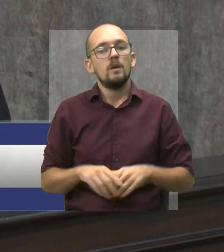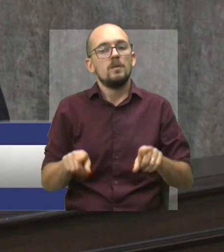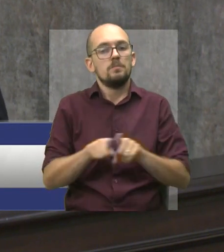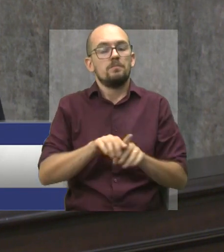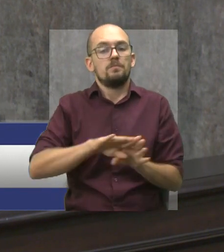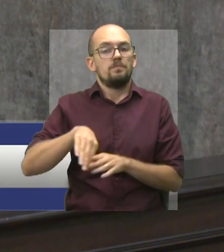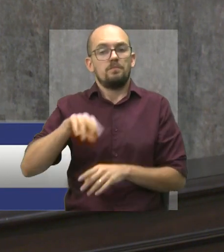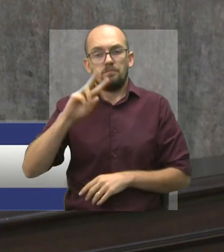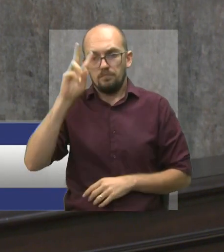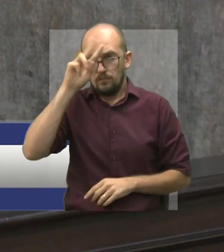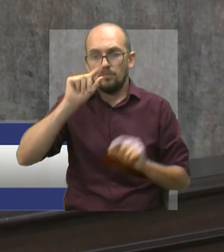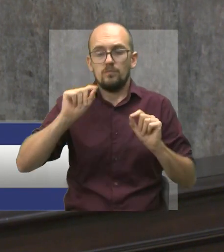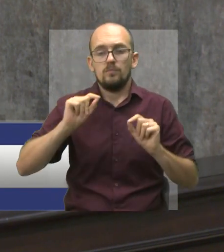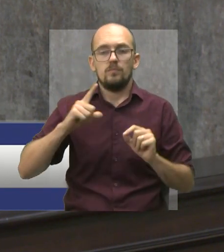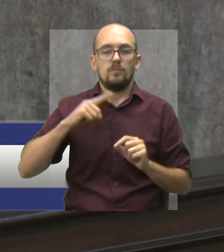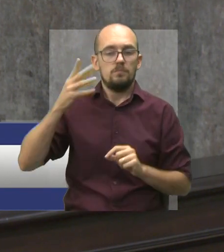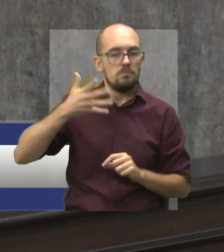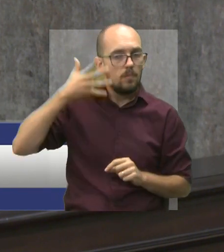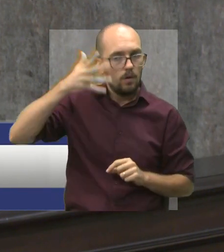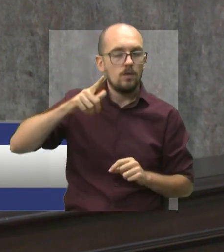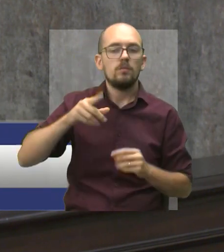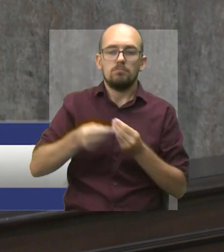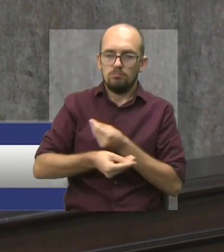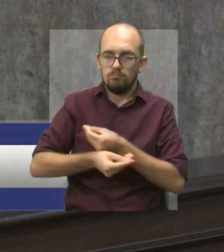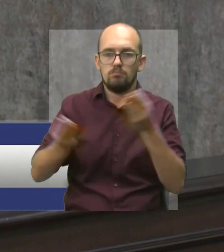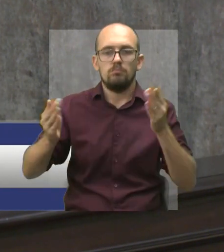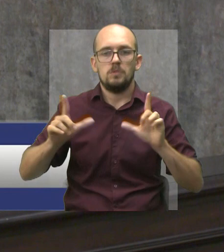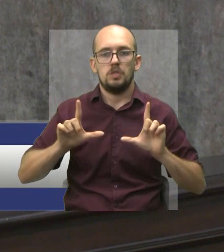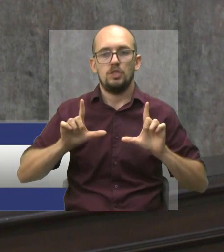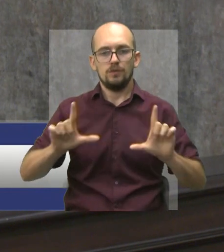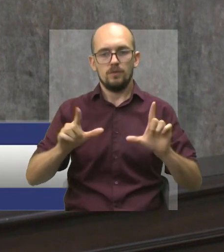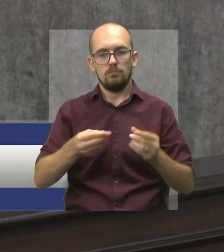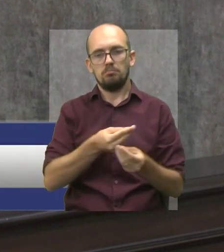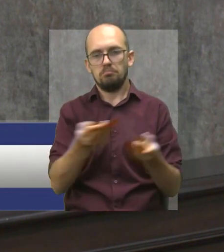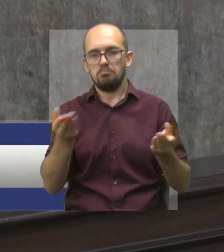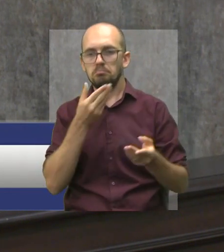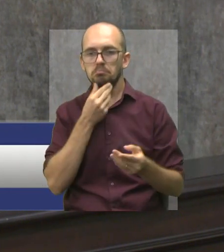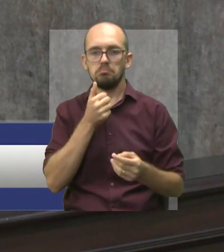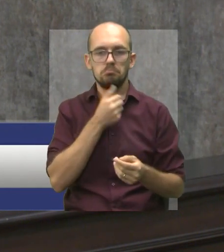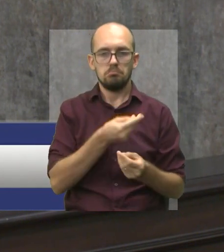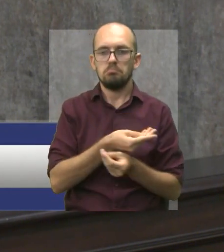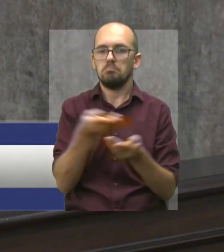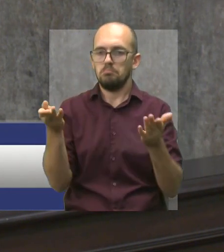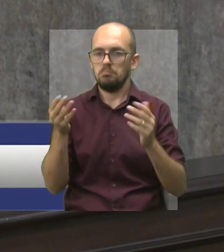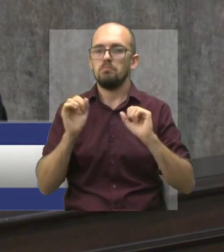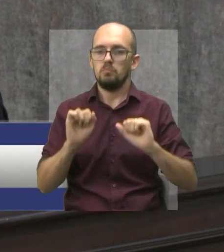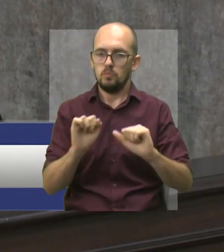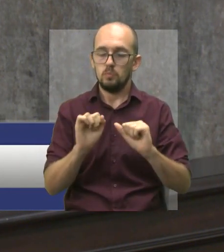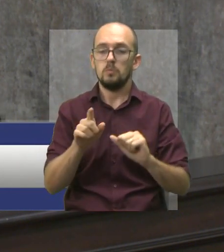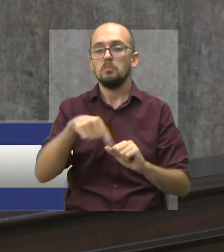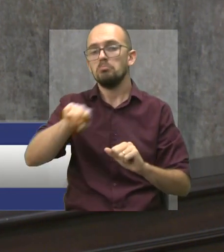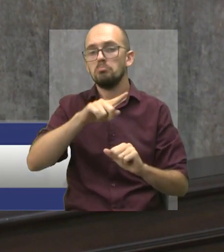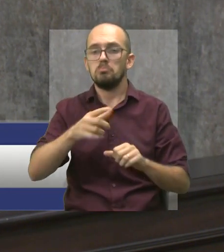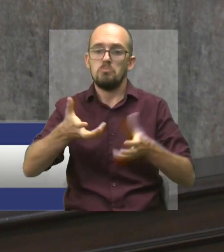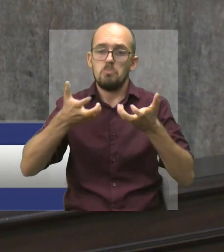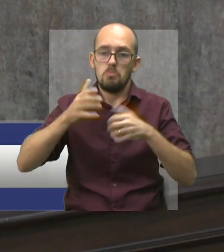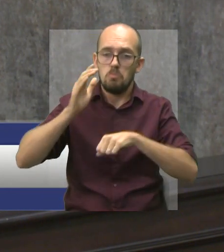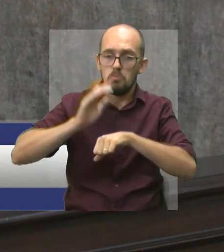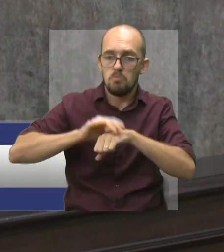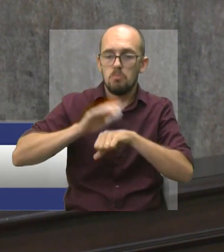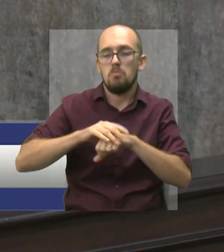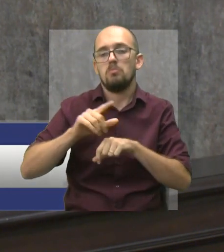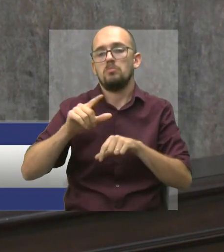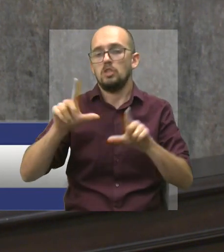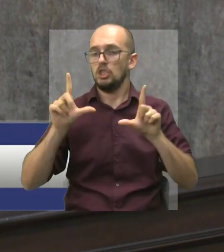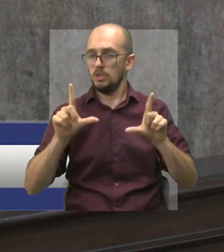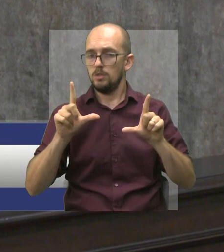palestra também contará com um certificado aos senhores e senhoras. Aqueles que tiverem interesse em fazer a solicitação,